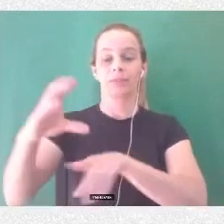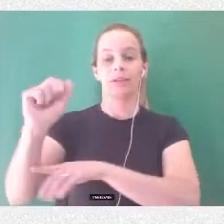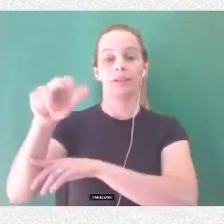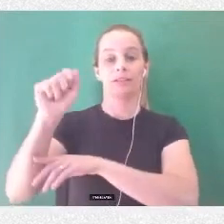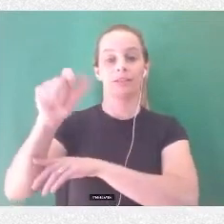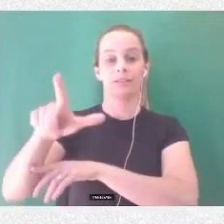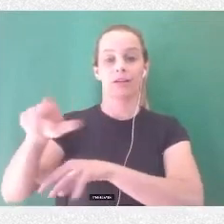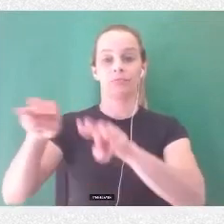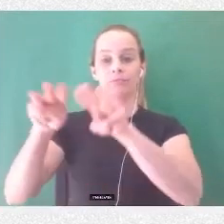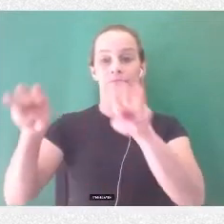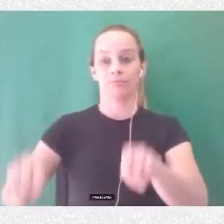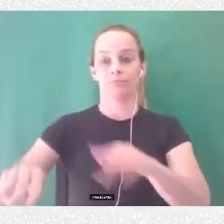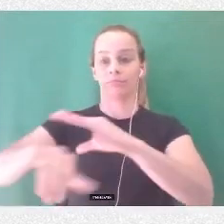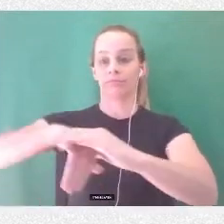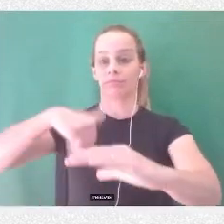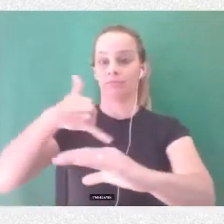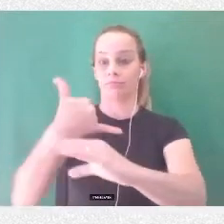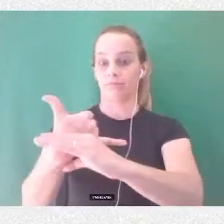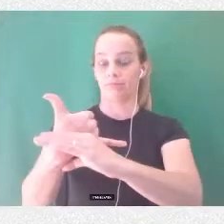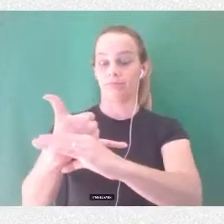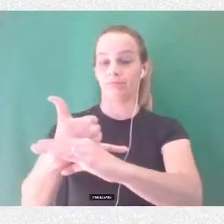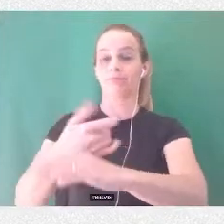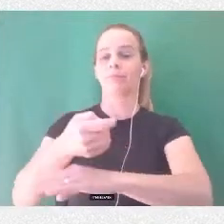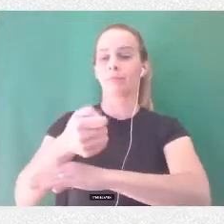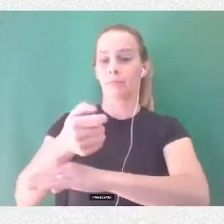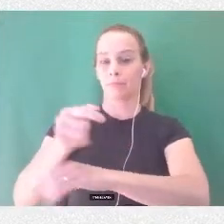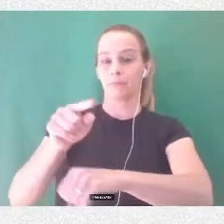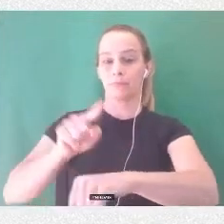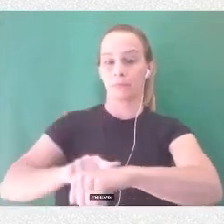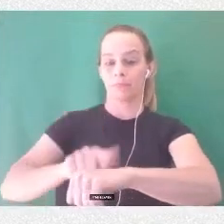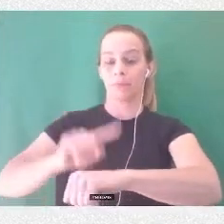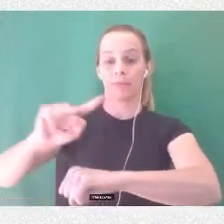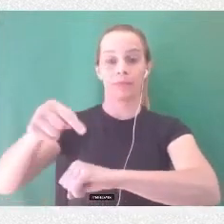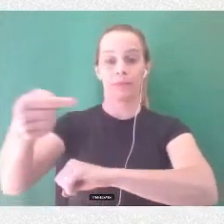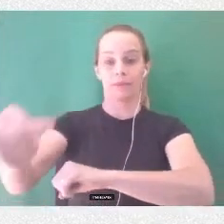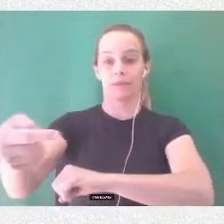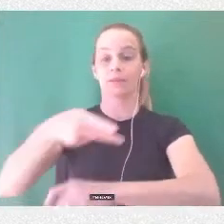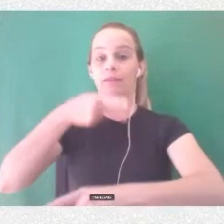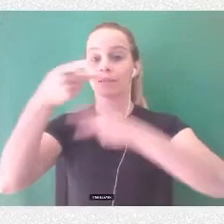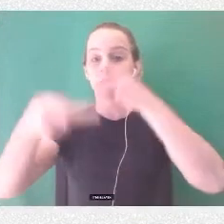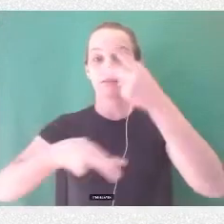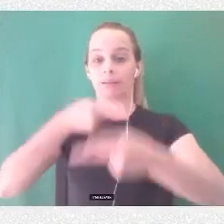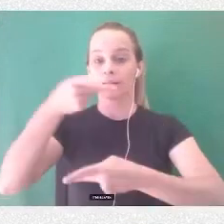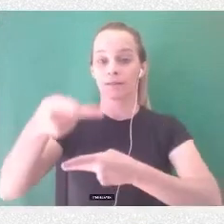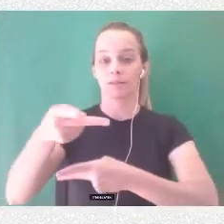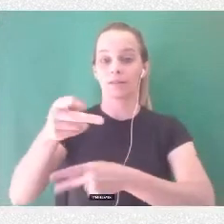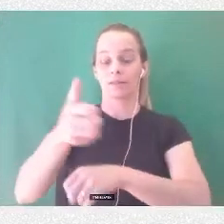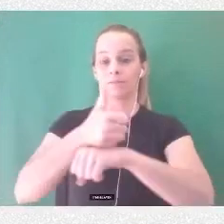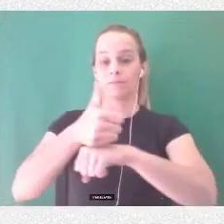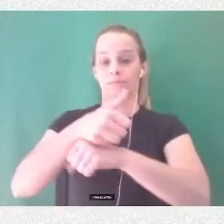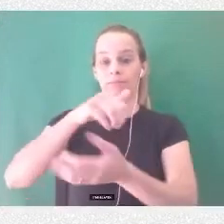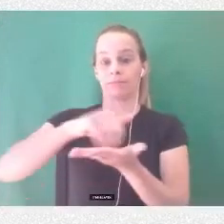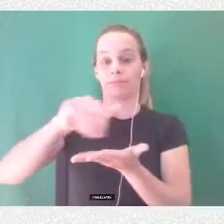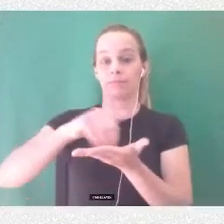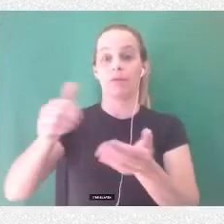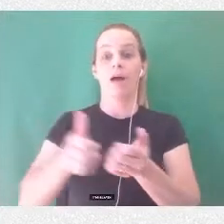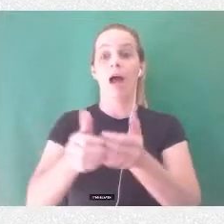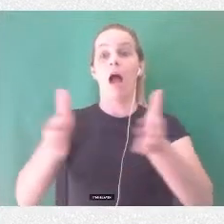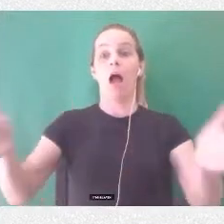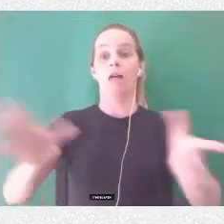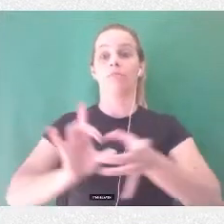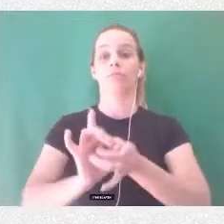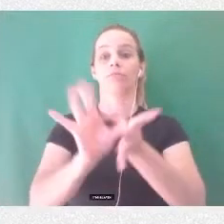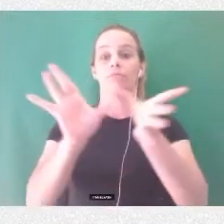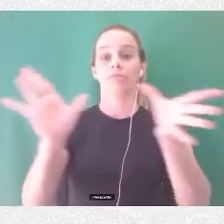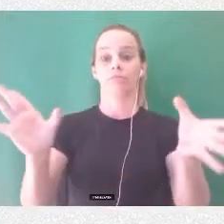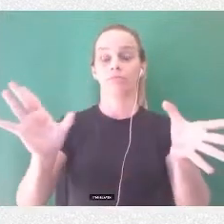no YouTube. E lembro que em instantes, logo após a fala da secretária, nós abriremos para as perguntas dos jornalistas